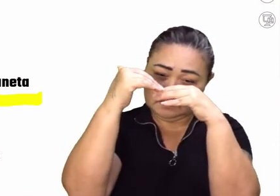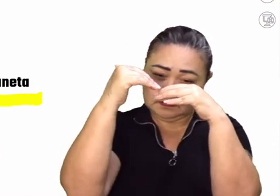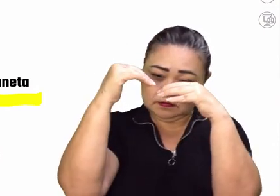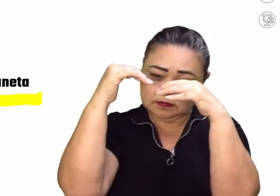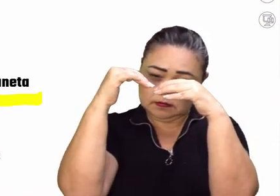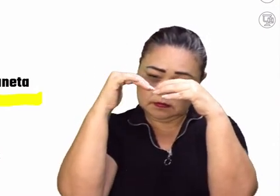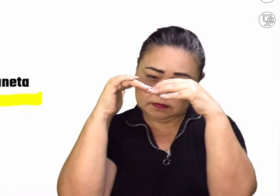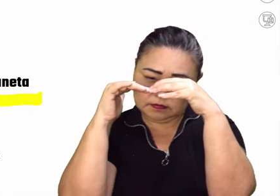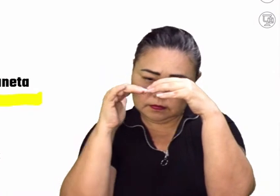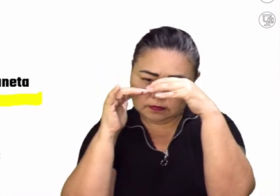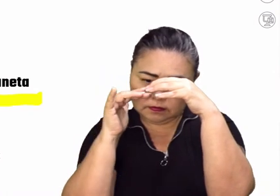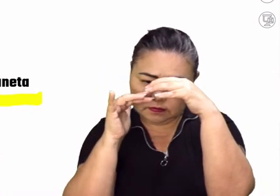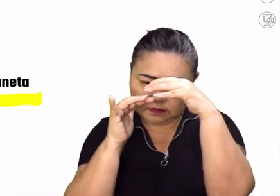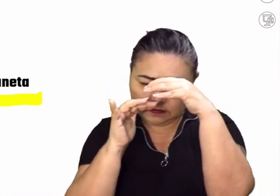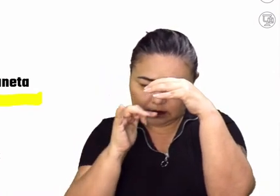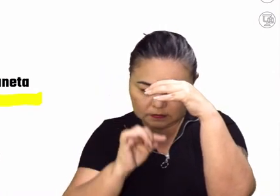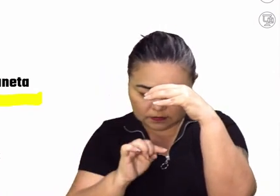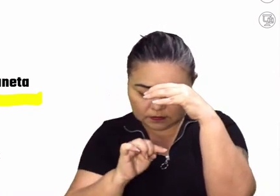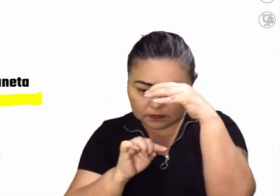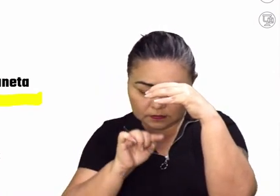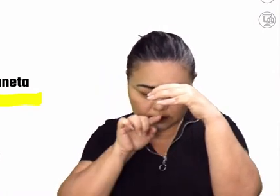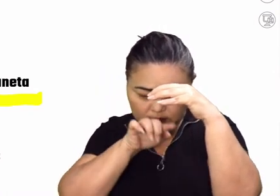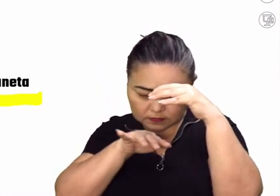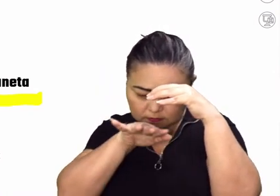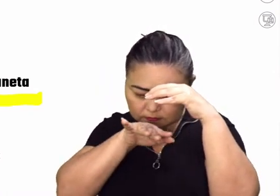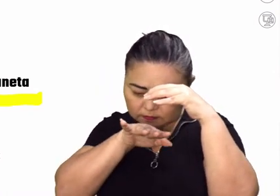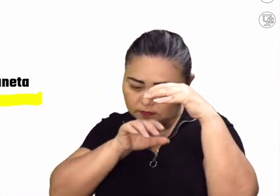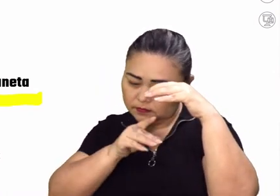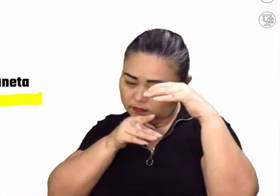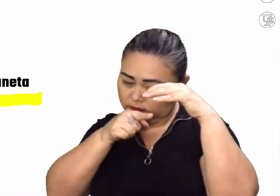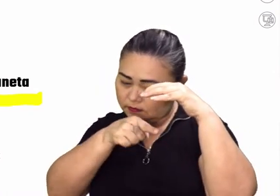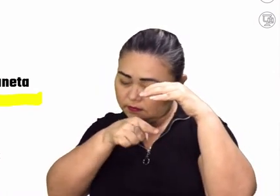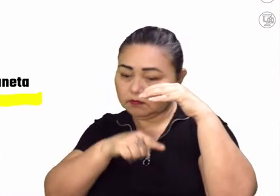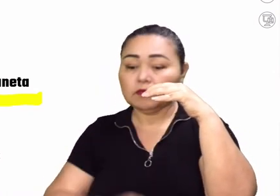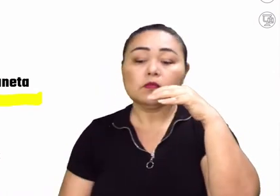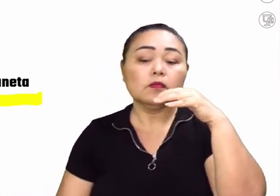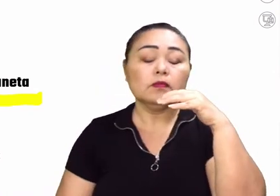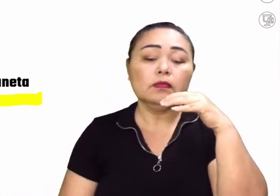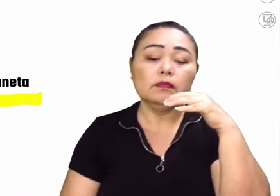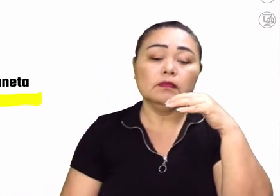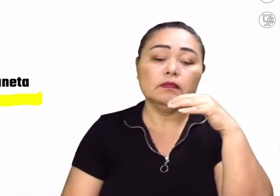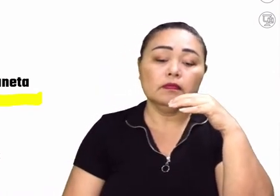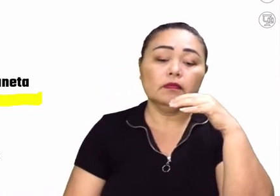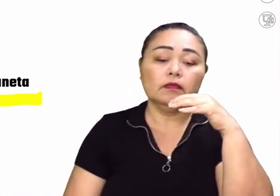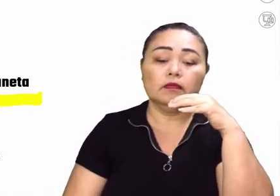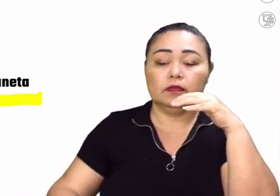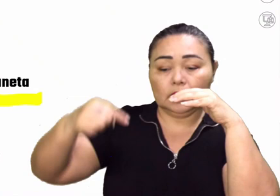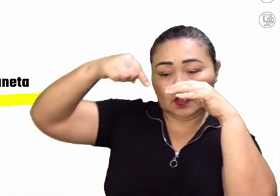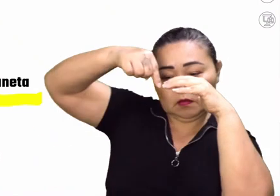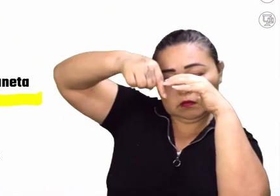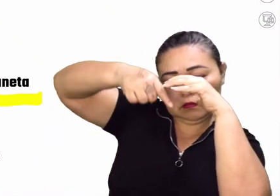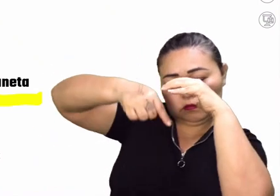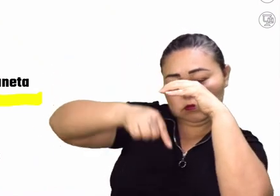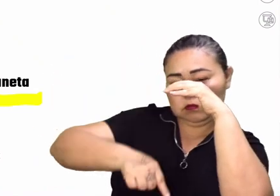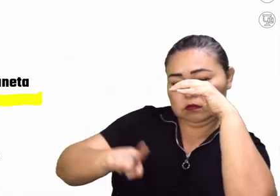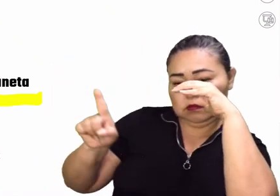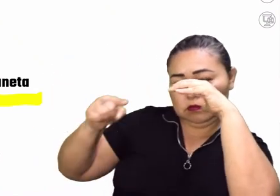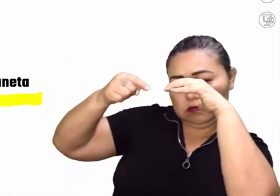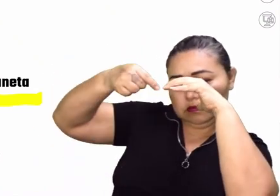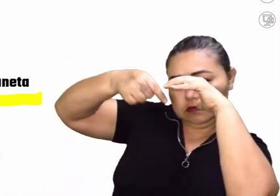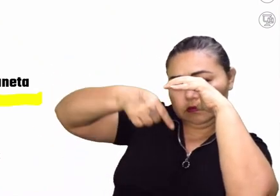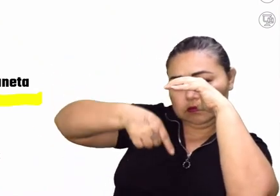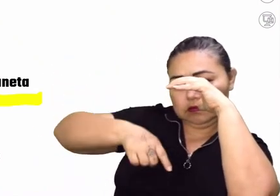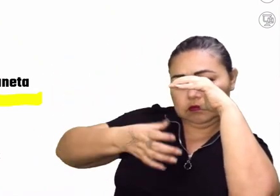lá no centro da Terra exatamente mas muito bem que está numa profundidade de